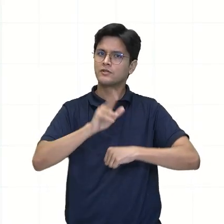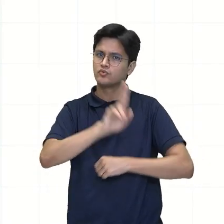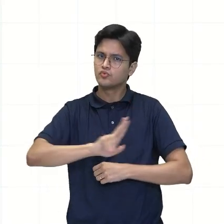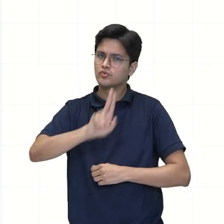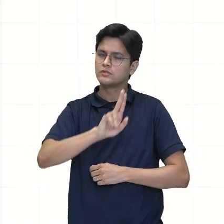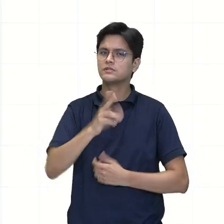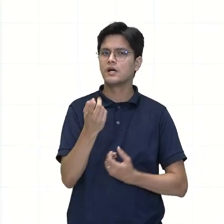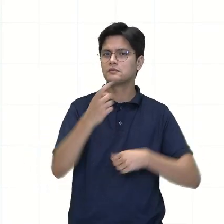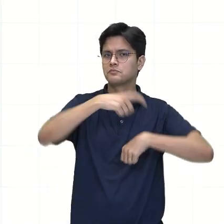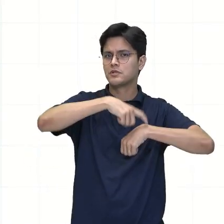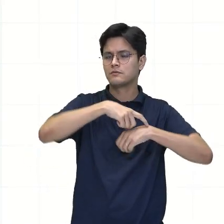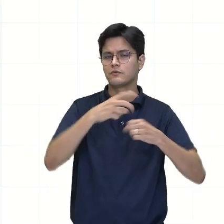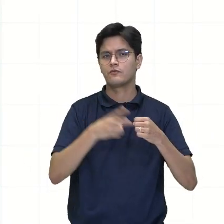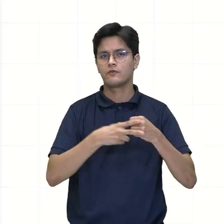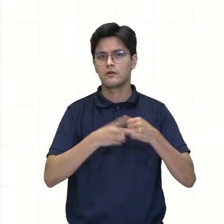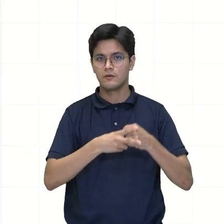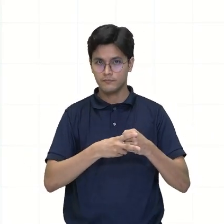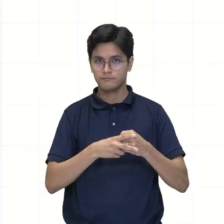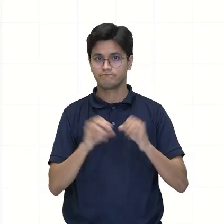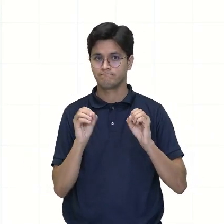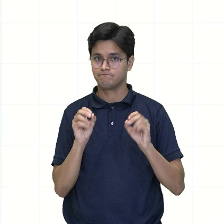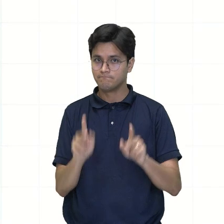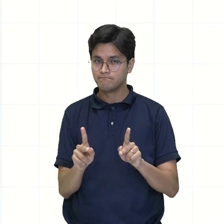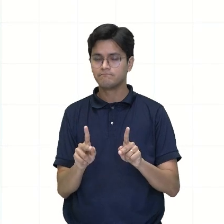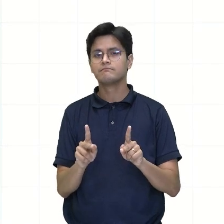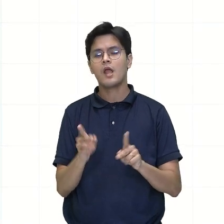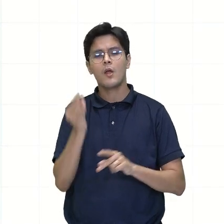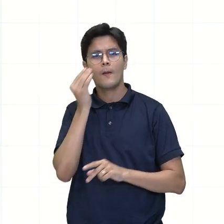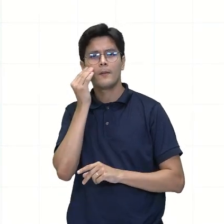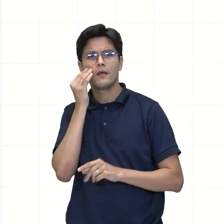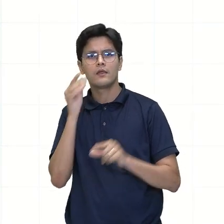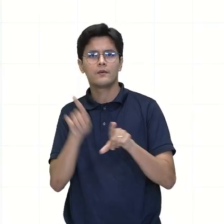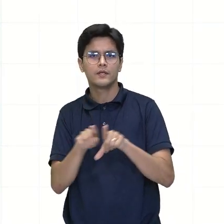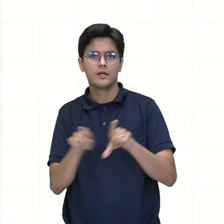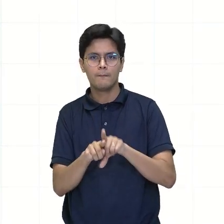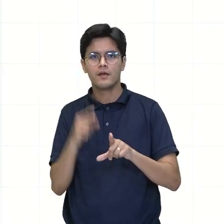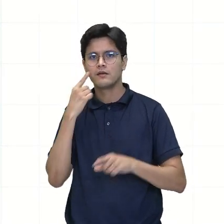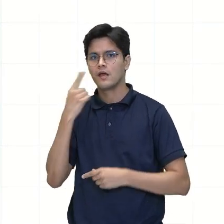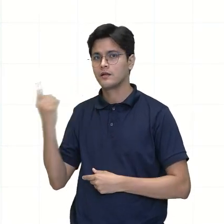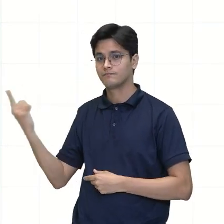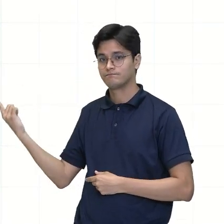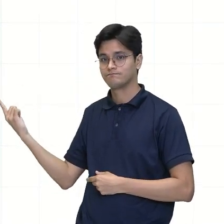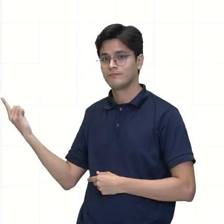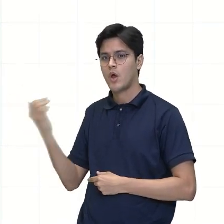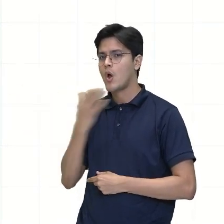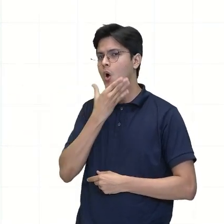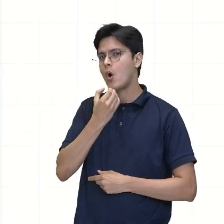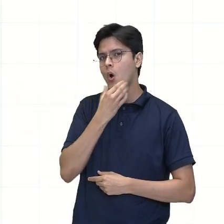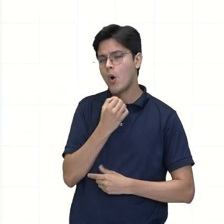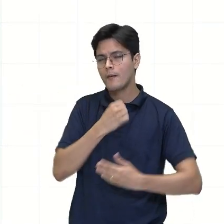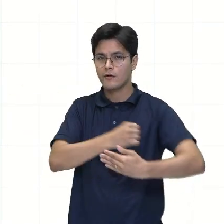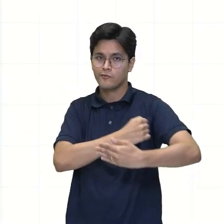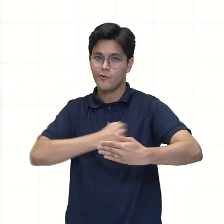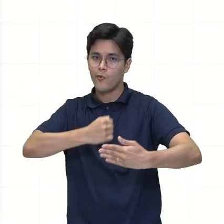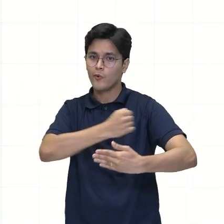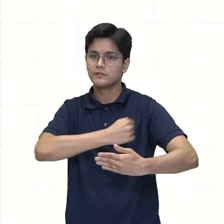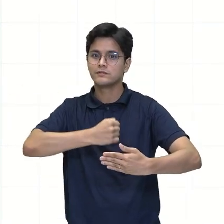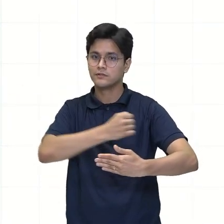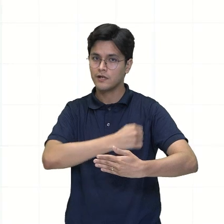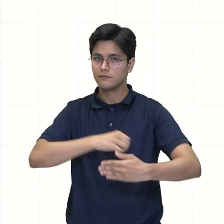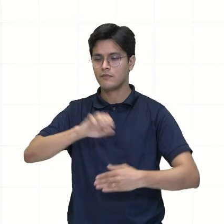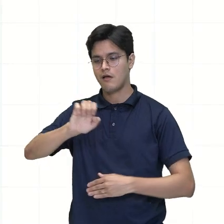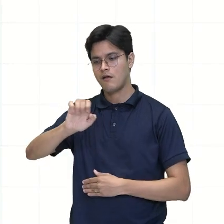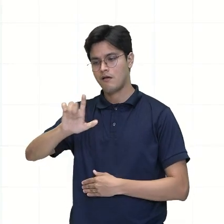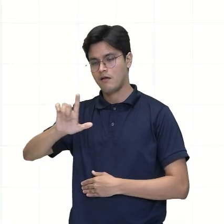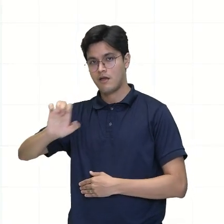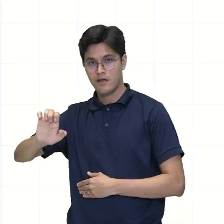verbal, ok? E observem que ele está aqui cozinhando, tá? Ele.